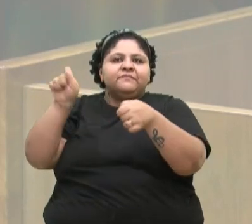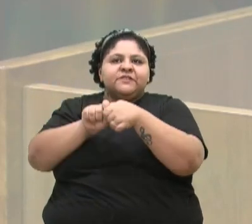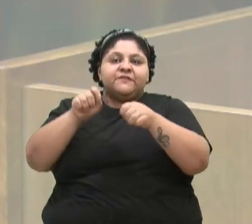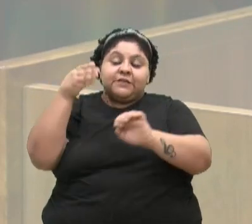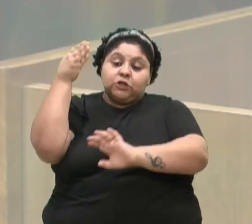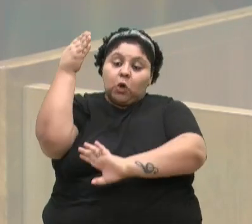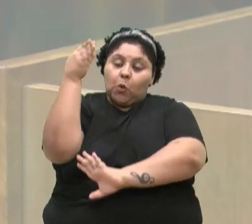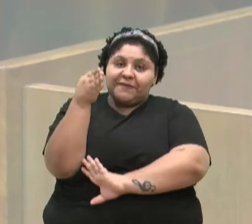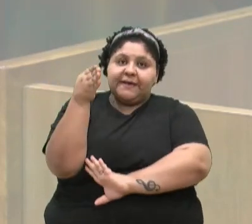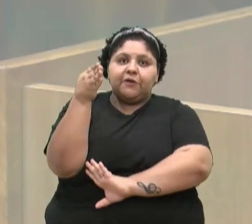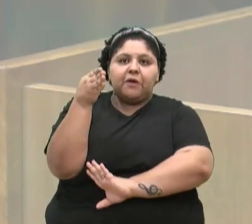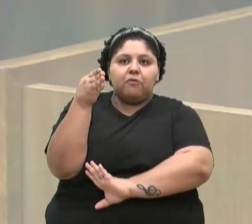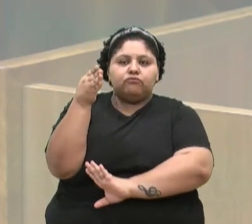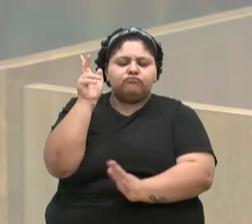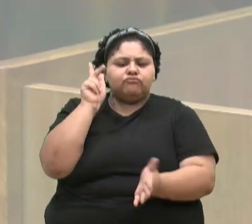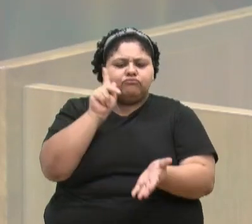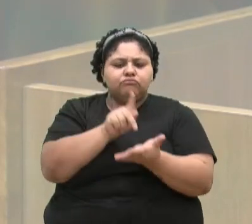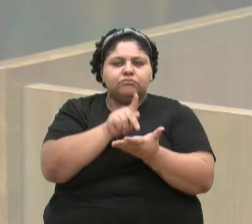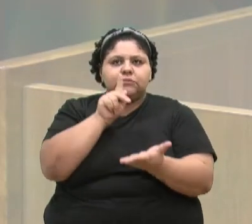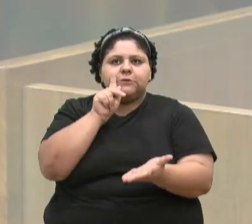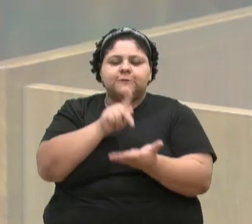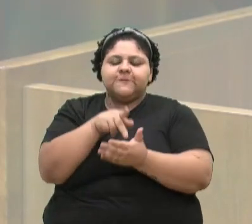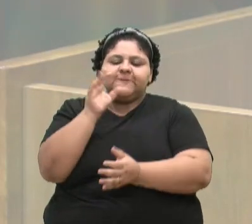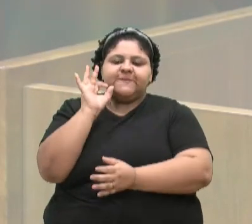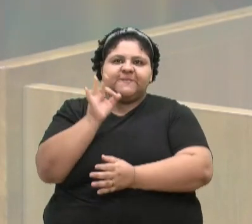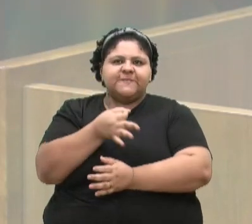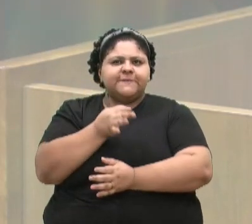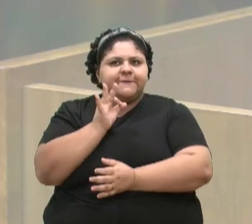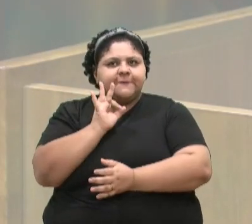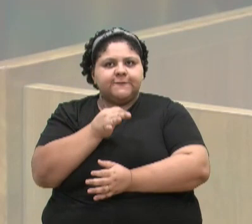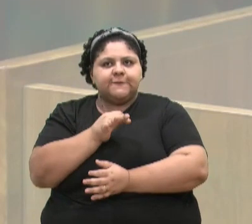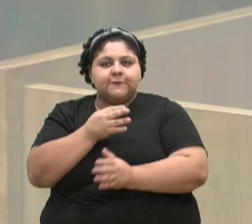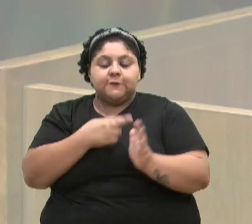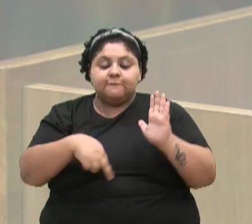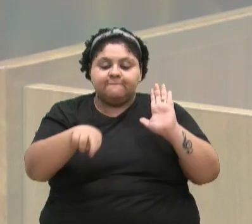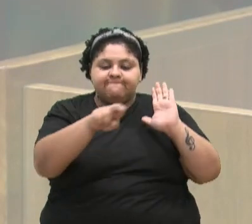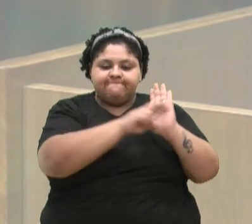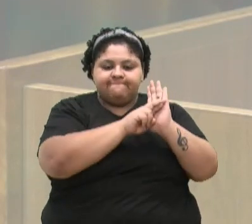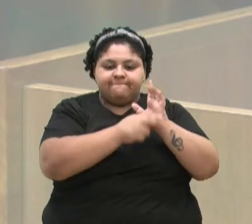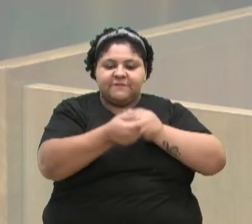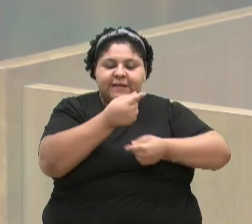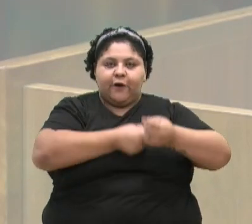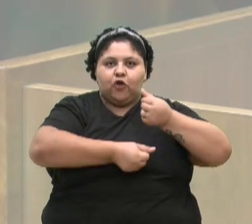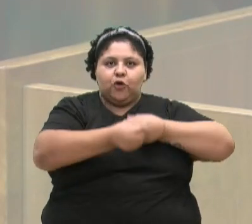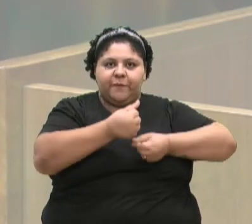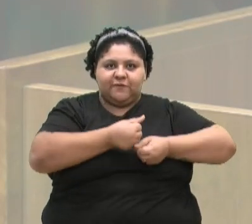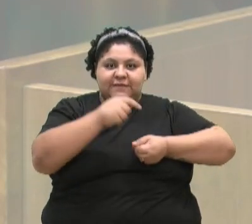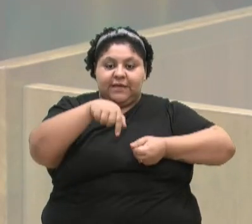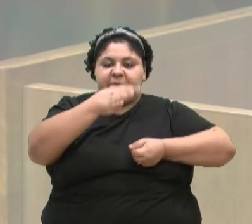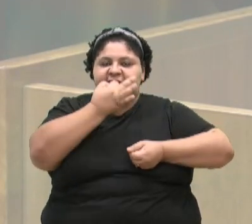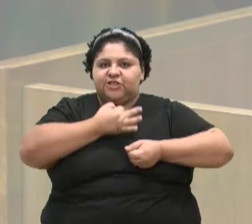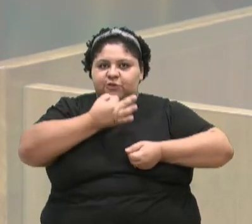hotel seja realmente excelente, traga excelentes resultados econômicos.